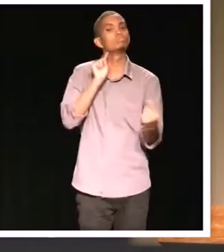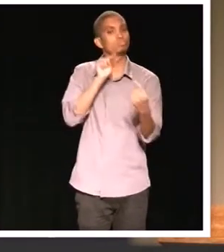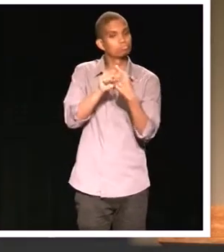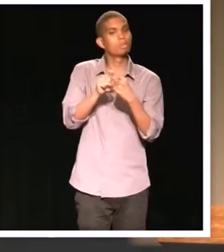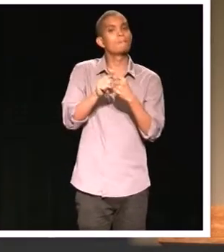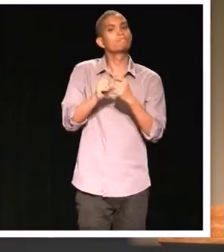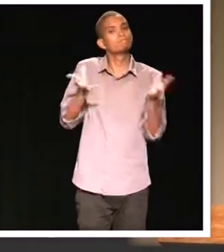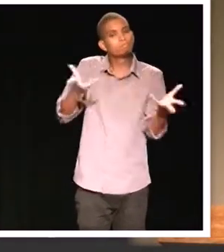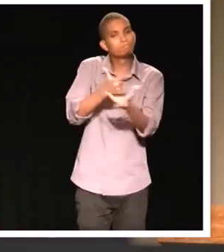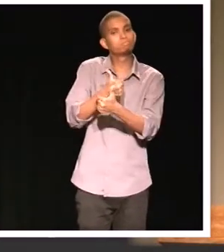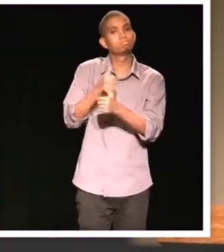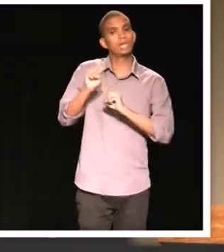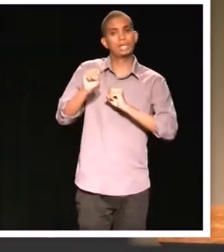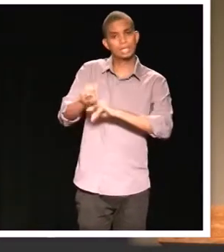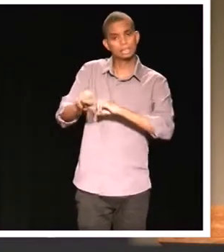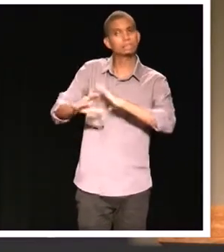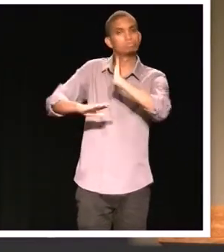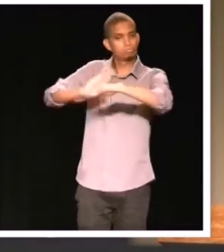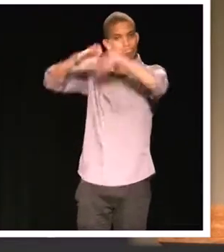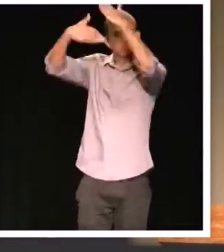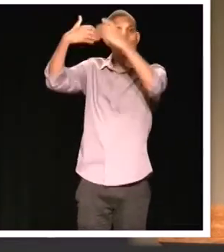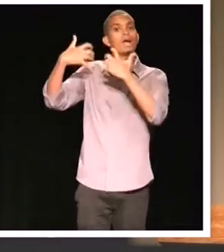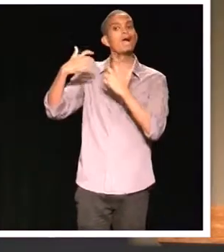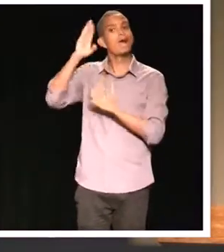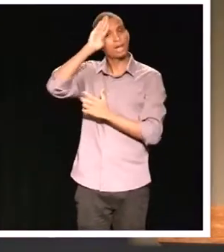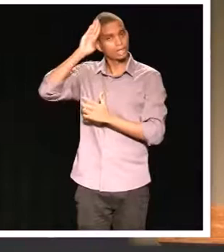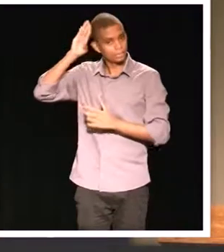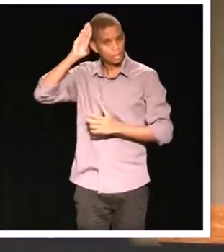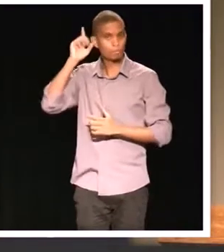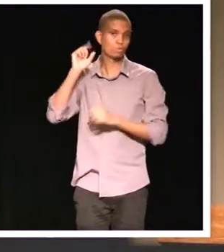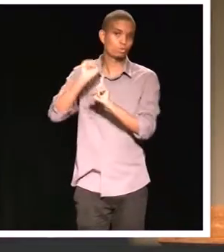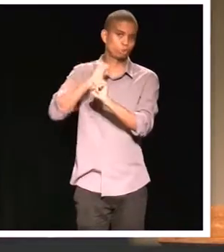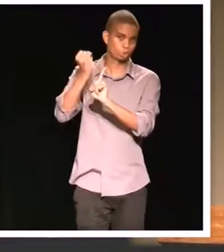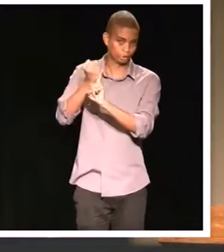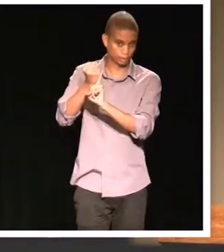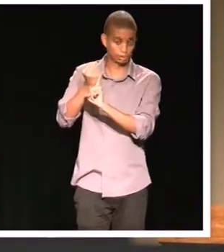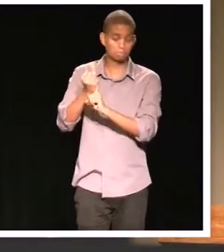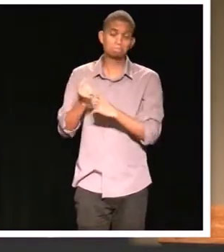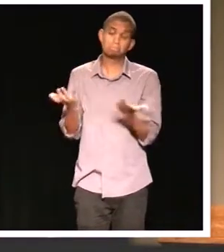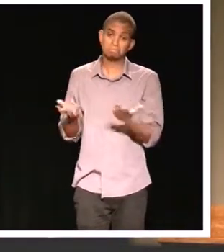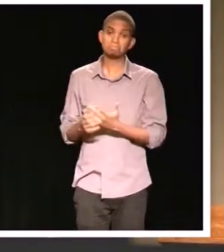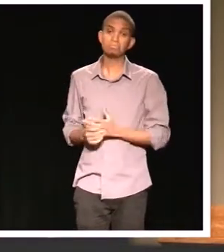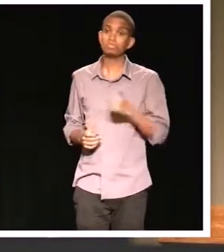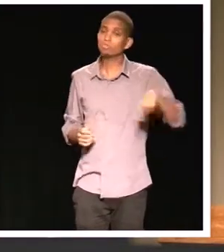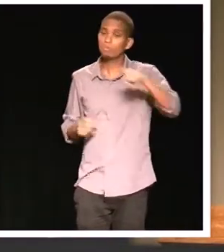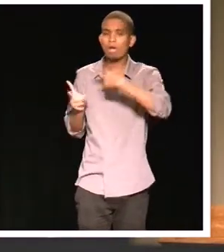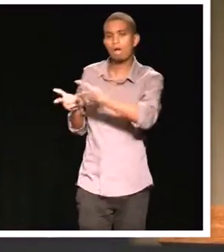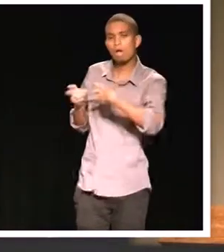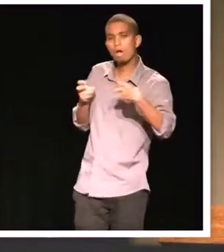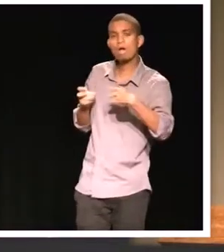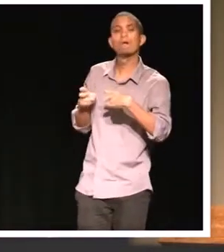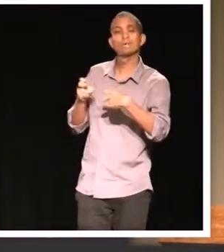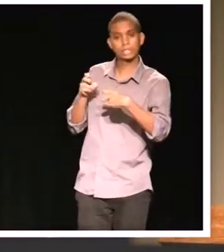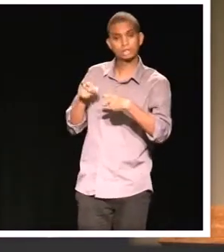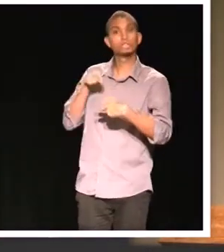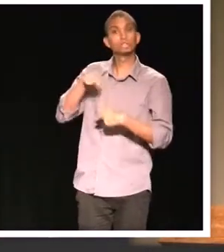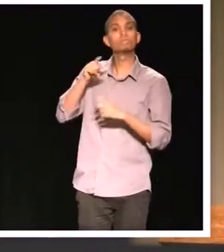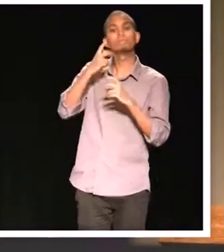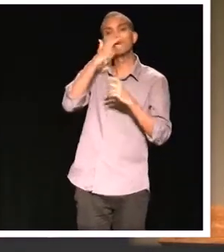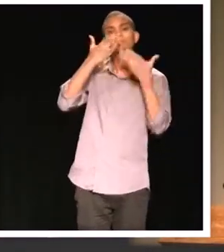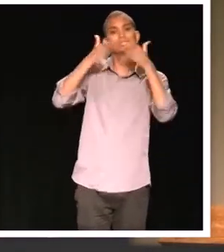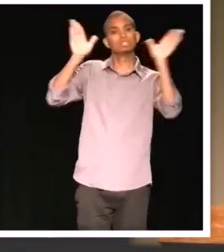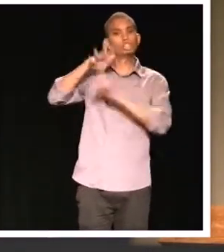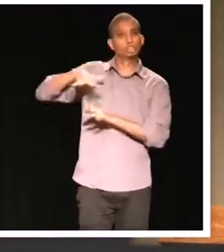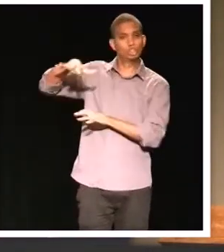ao máximo seu desenvolvimento acadêmico e social. Como vocês veem, é uma declaração bastante